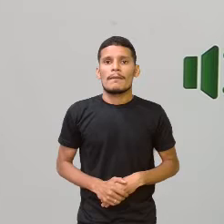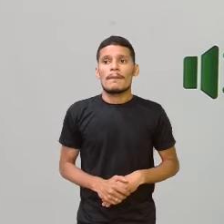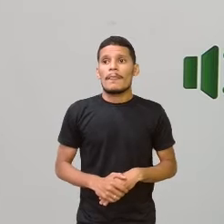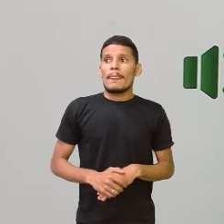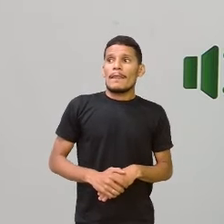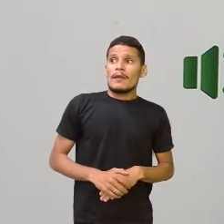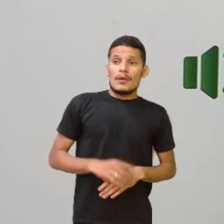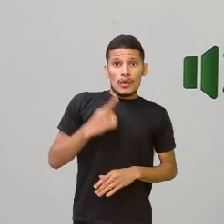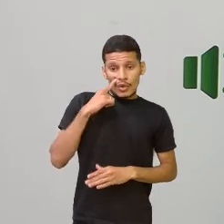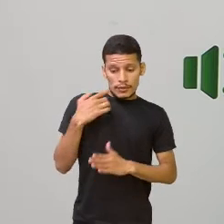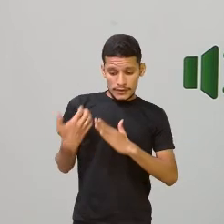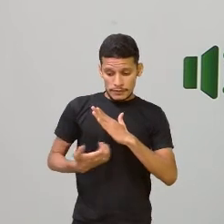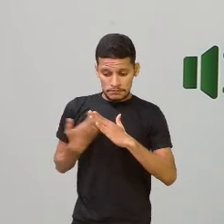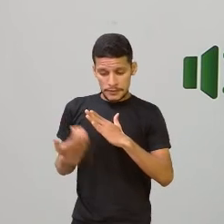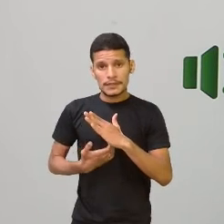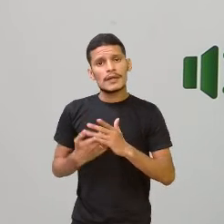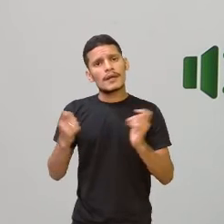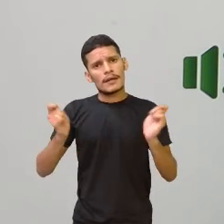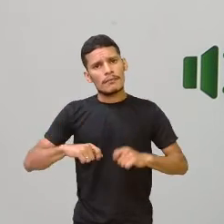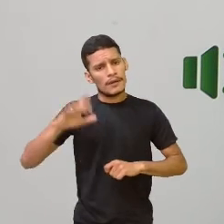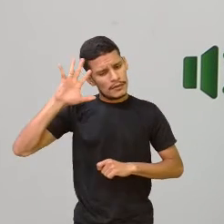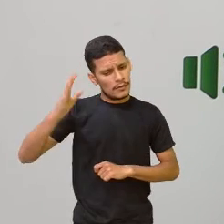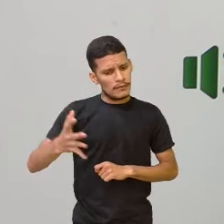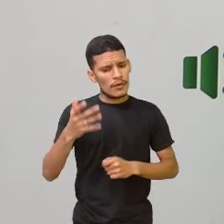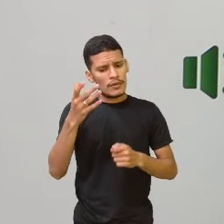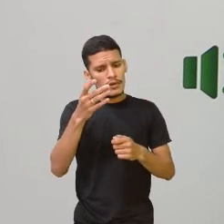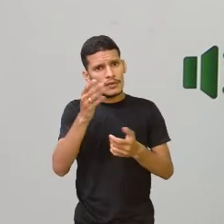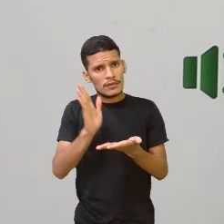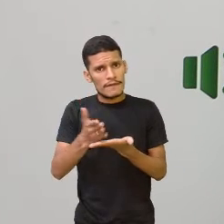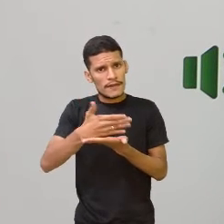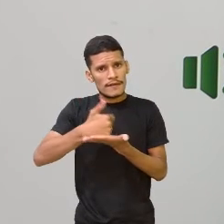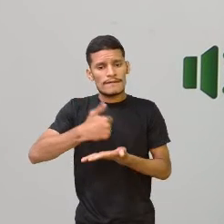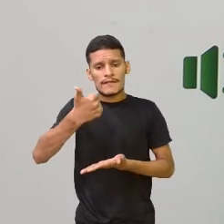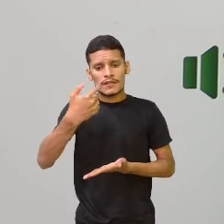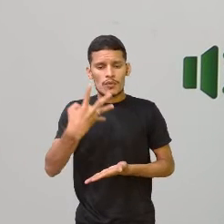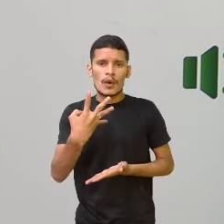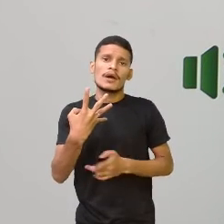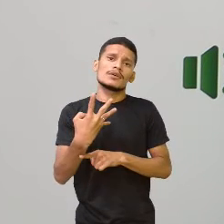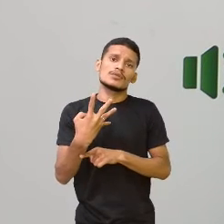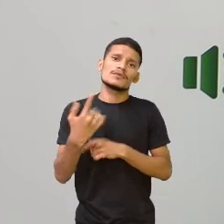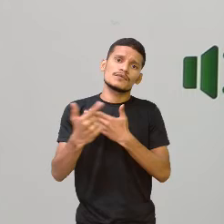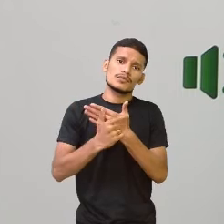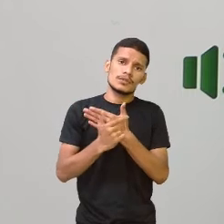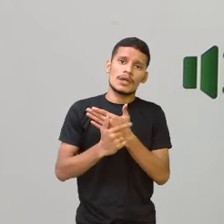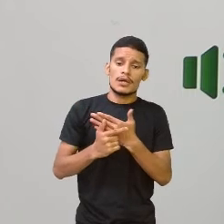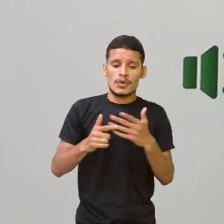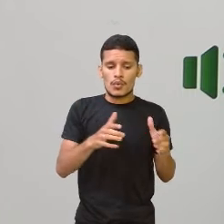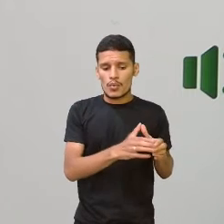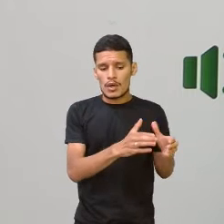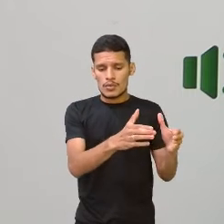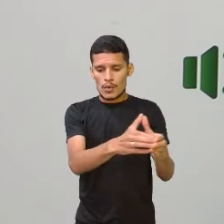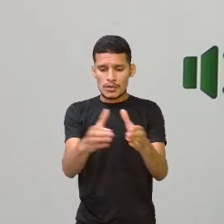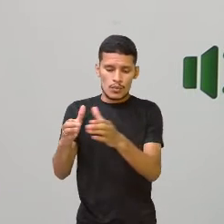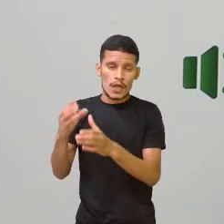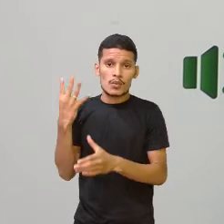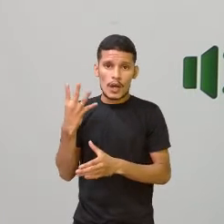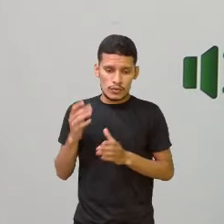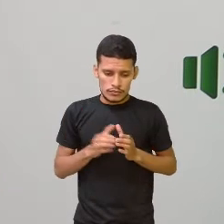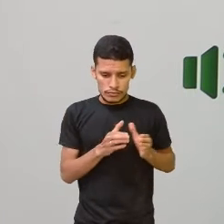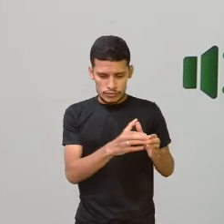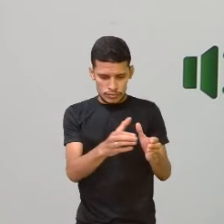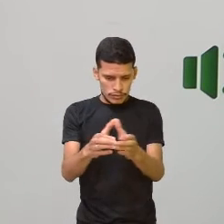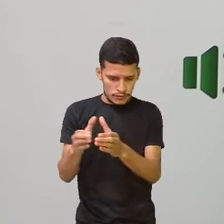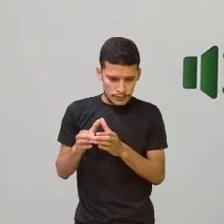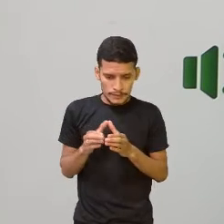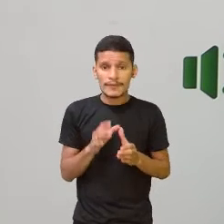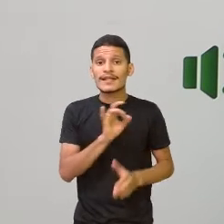Uma empresa resolveu dividir seus 24 funcionários em 4 equipes. Cada equipe ficará